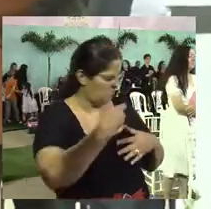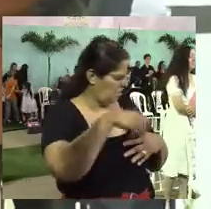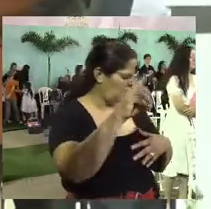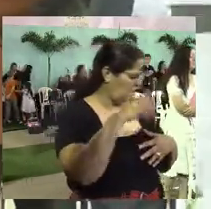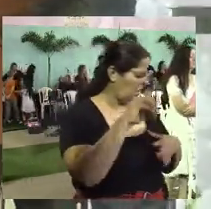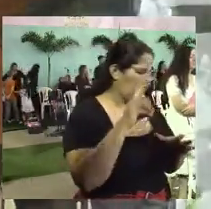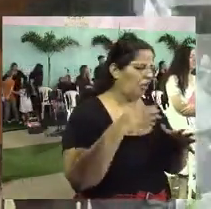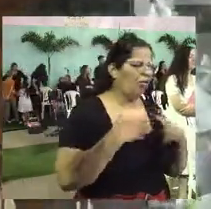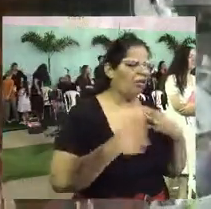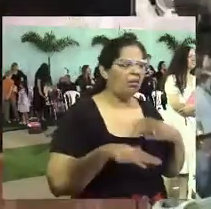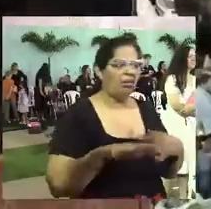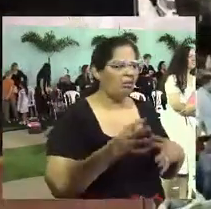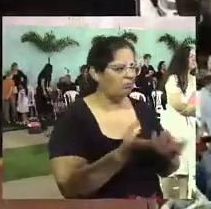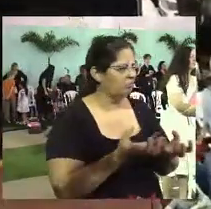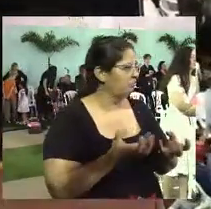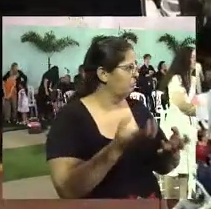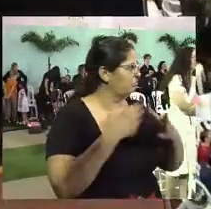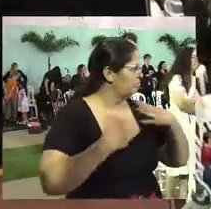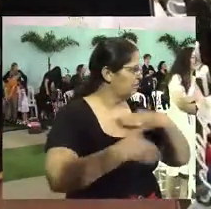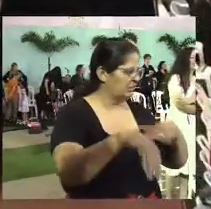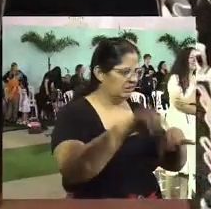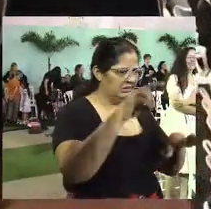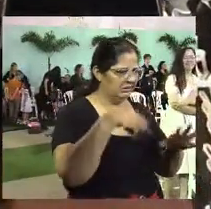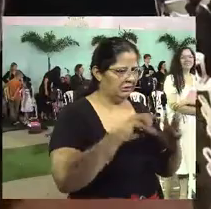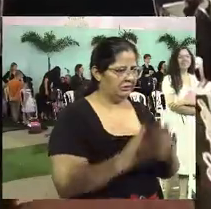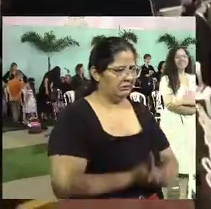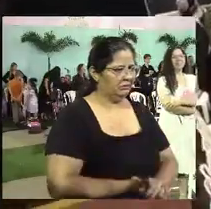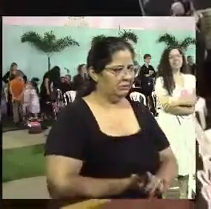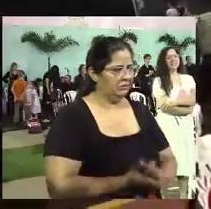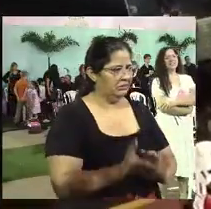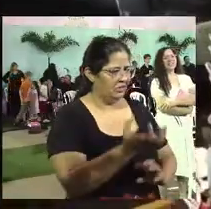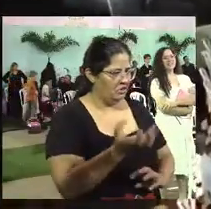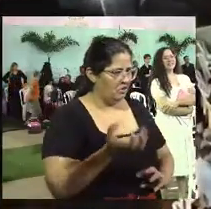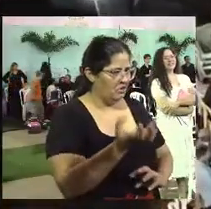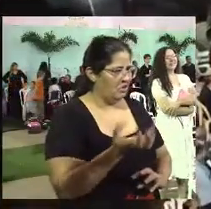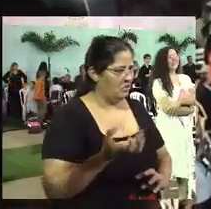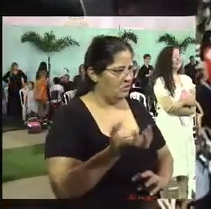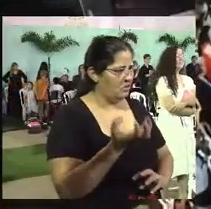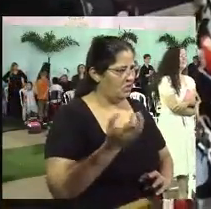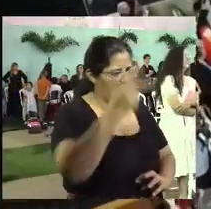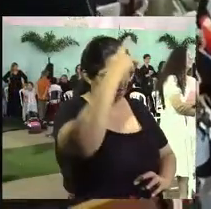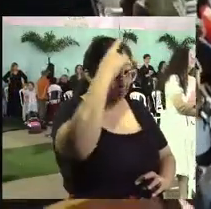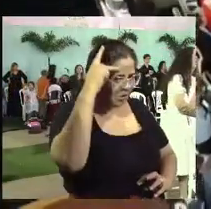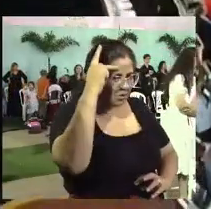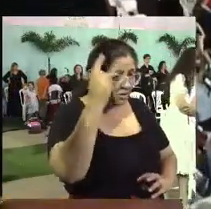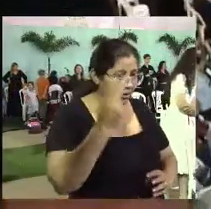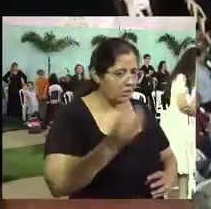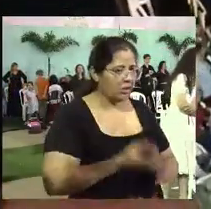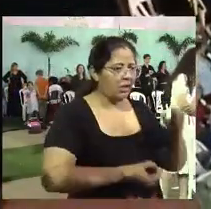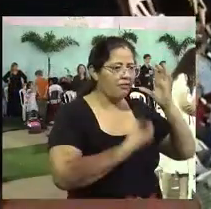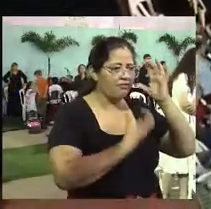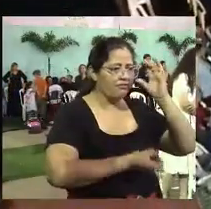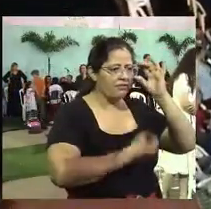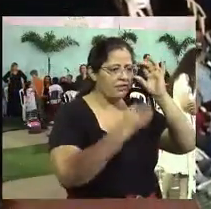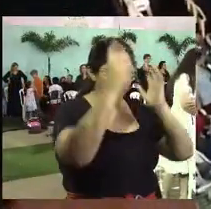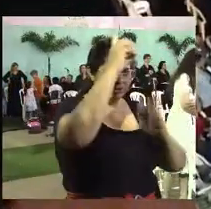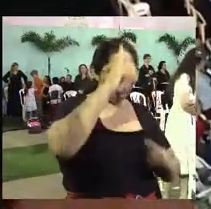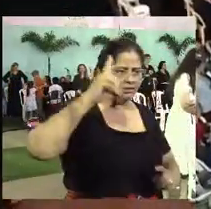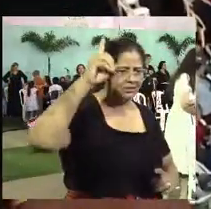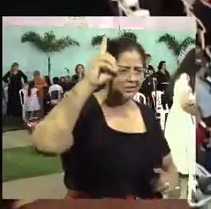por favor não venha que eu preciso espaço aqui até porque não cabe todo mundo eu só quero gente que quer viver o sobrenatural de Deus